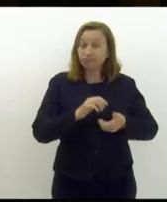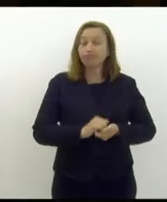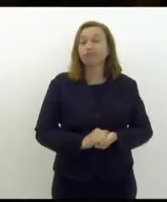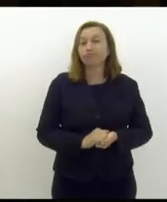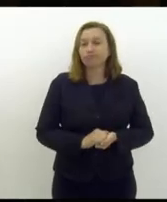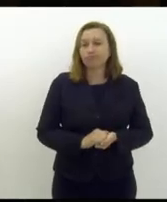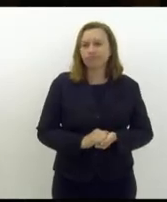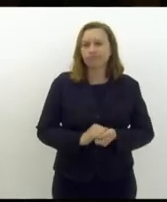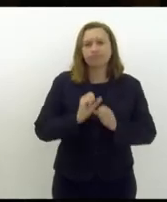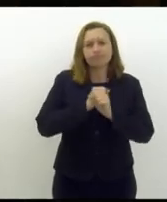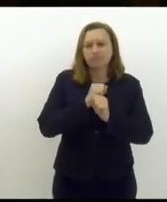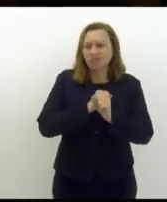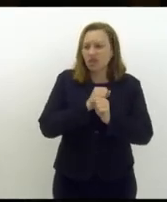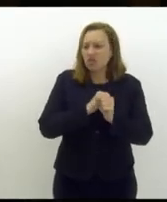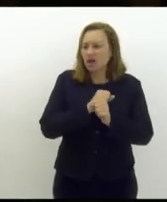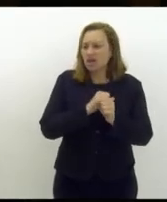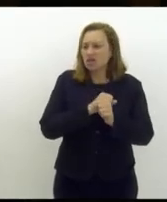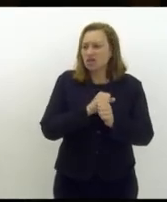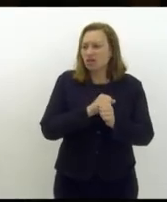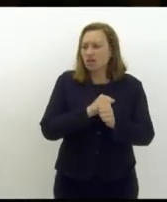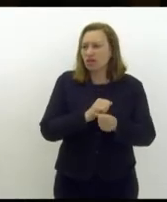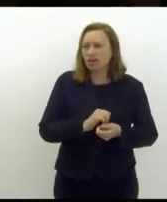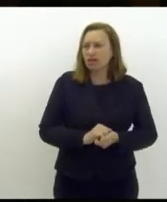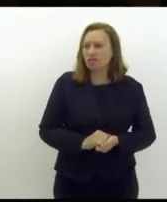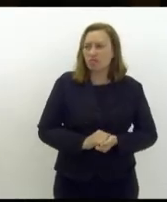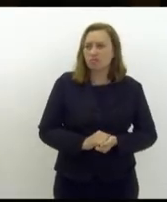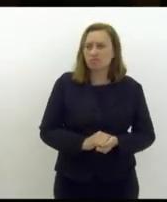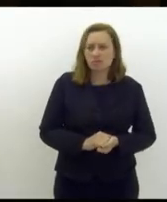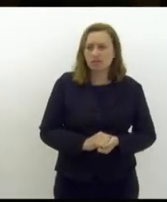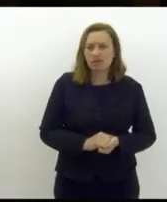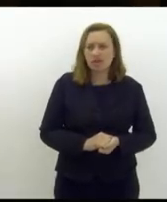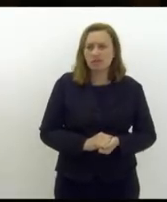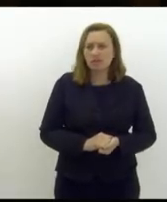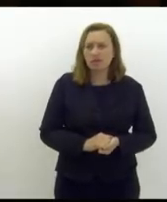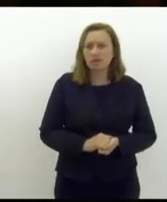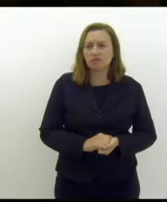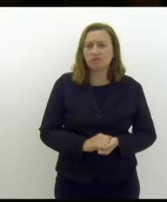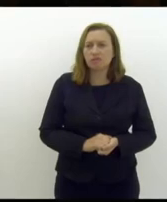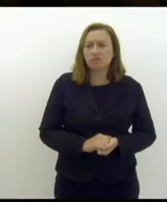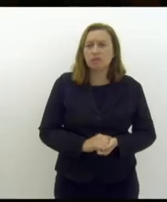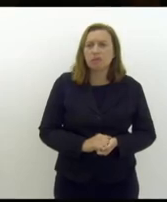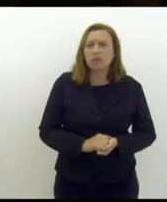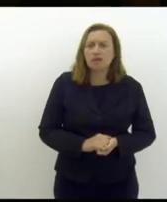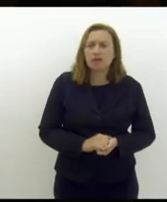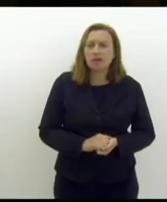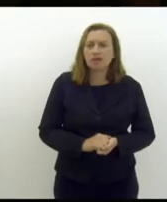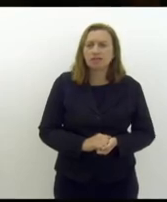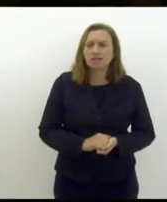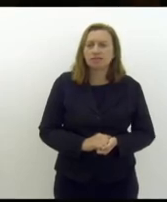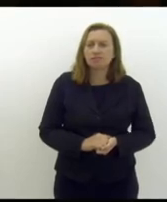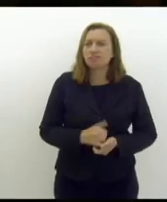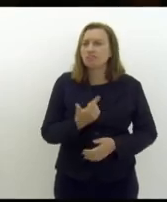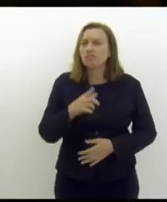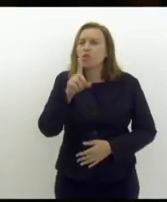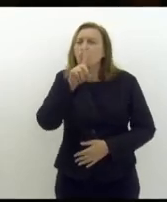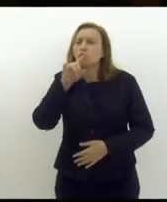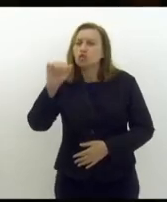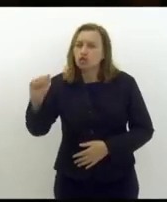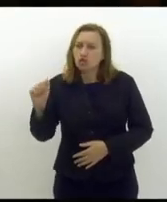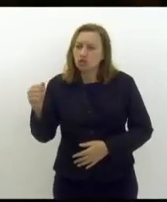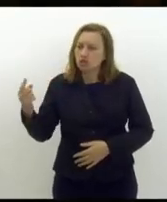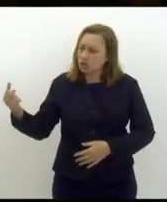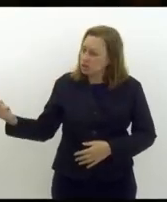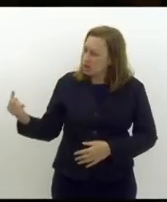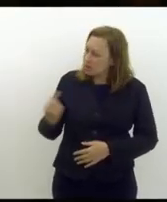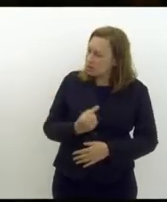há muito tempo dentre os meninos do prefeito e não veio nenhum dia a